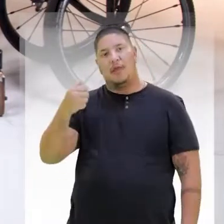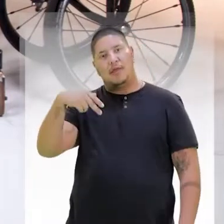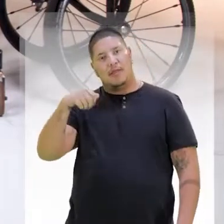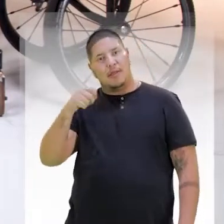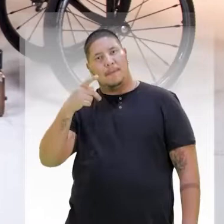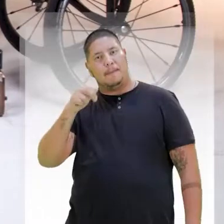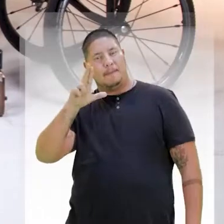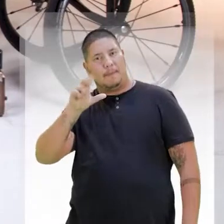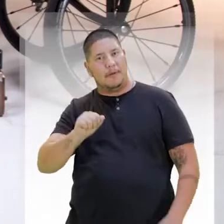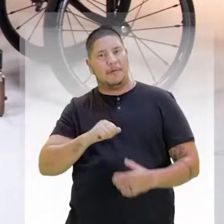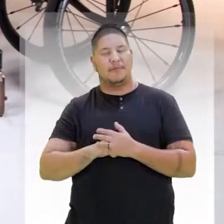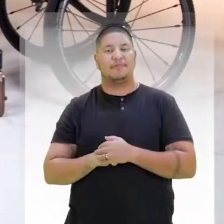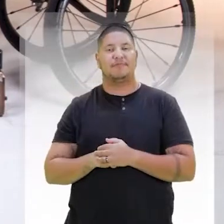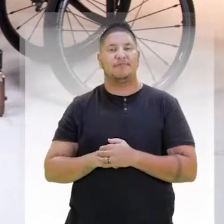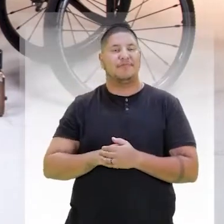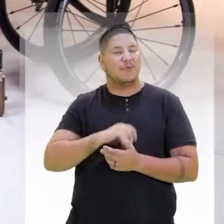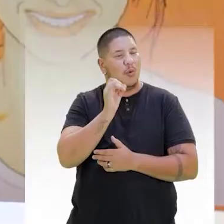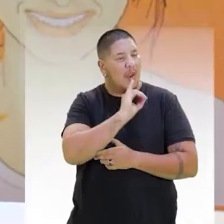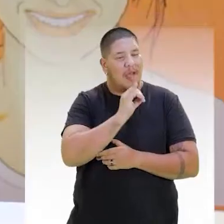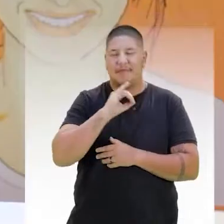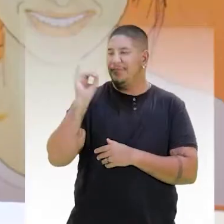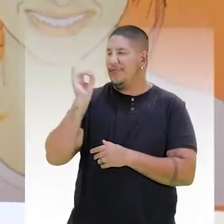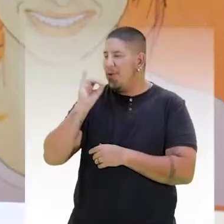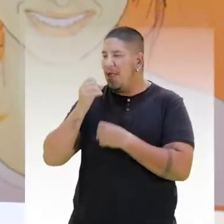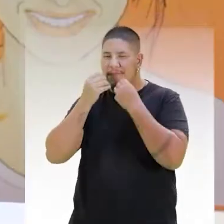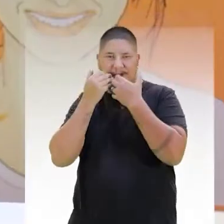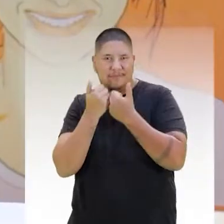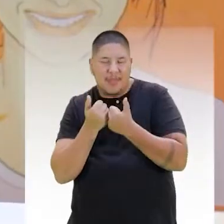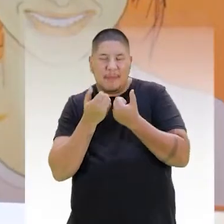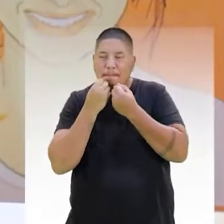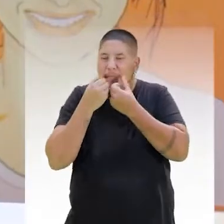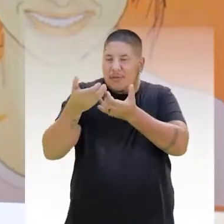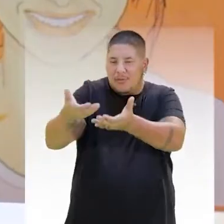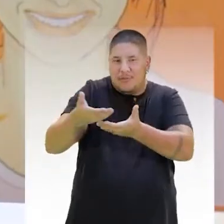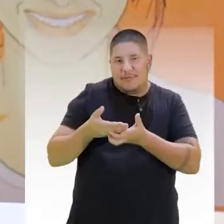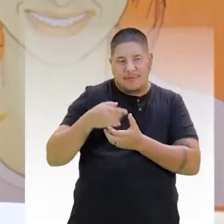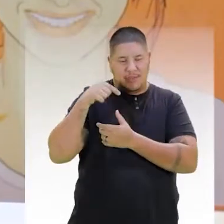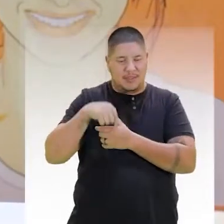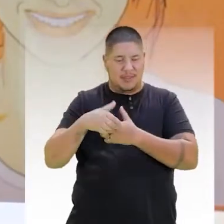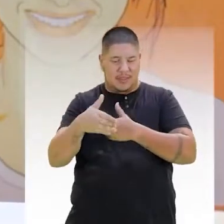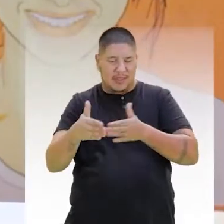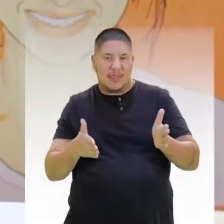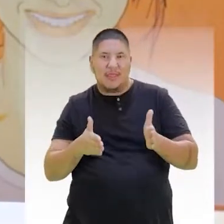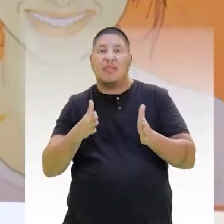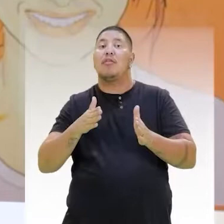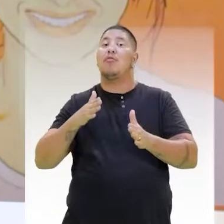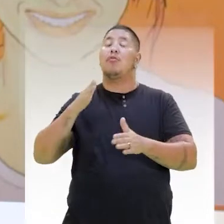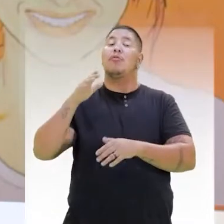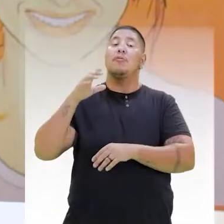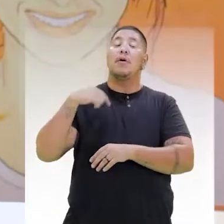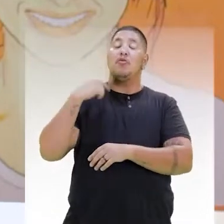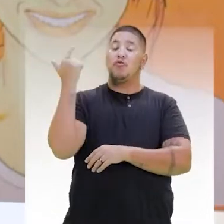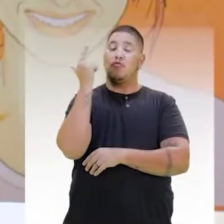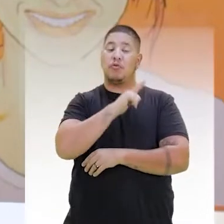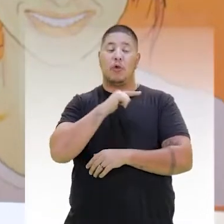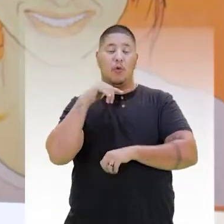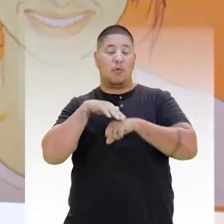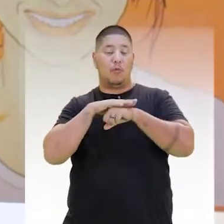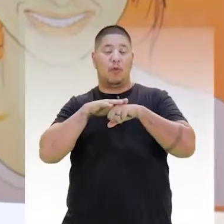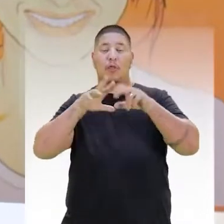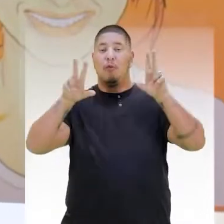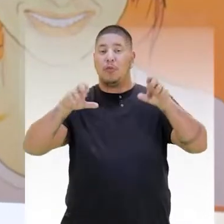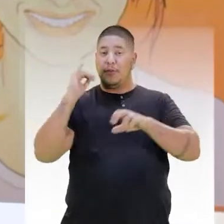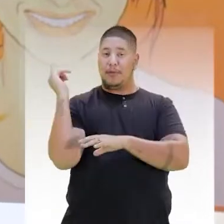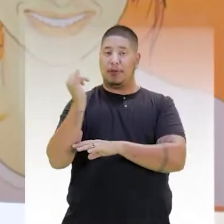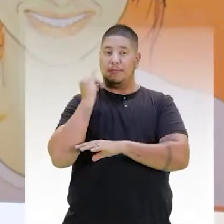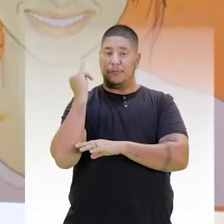Feminella. Olá, doutora. Olá, Ana. Sejam muito bem-vindas no estúdio do Trabalho Legal para a gente conversar sobre um tema tão importante